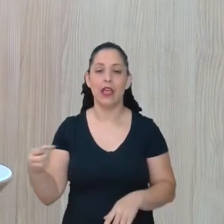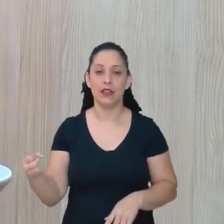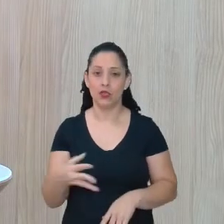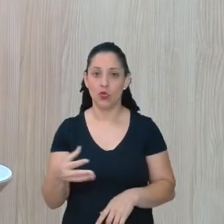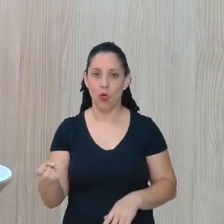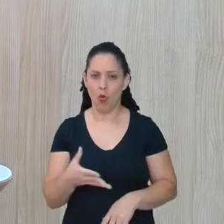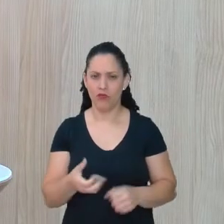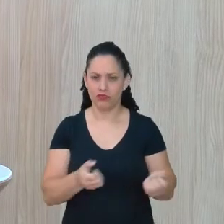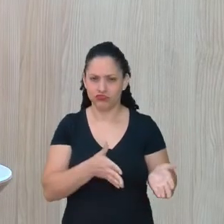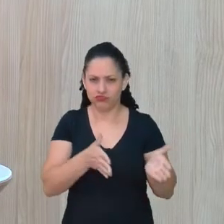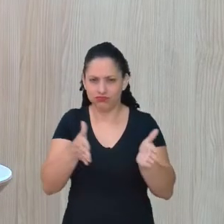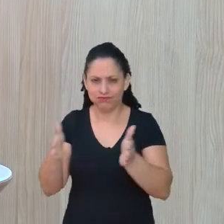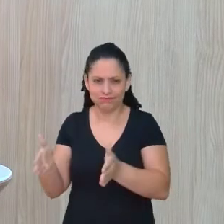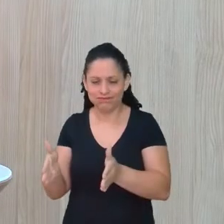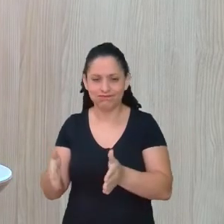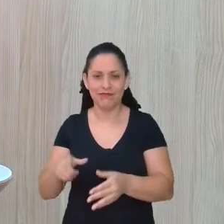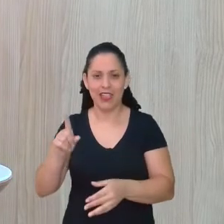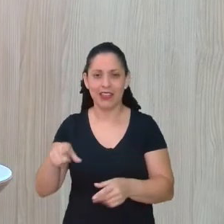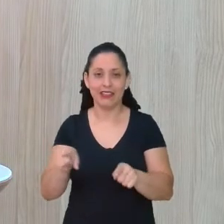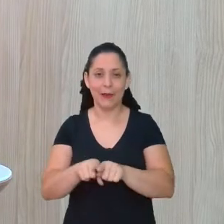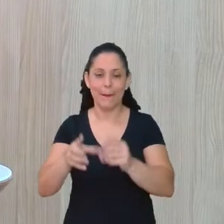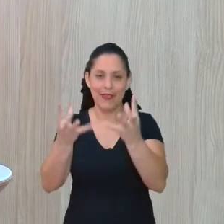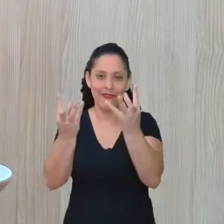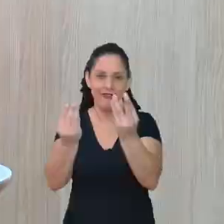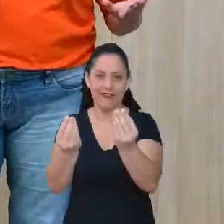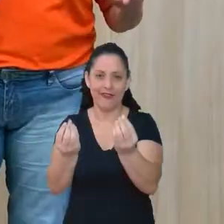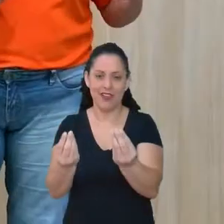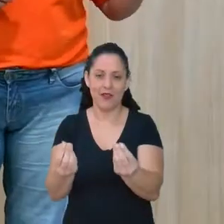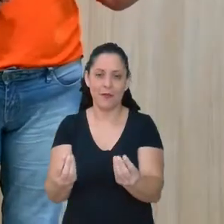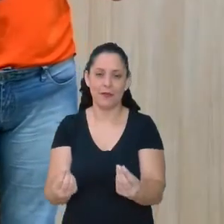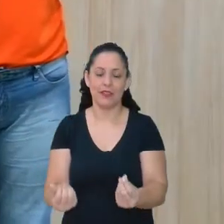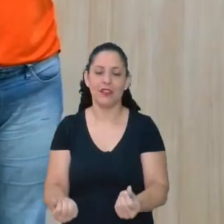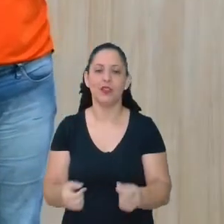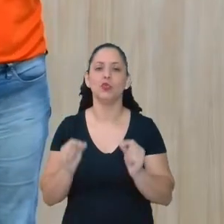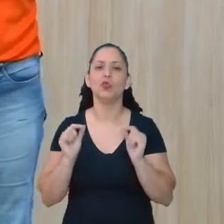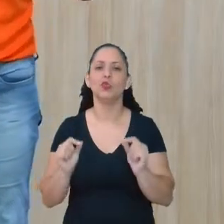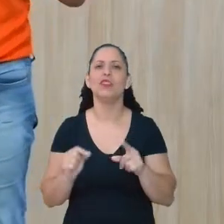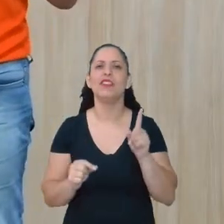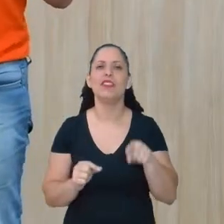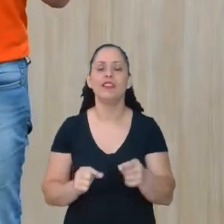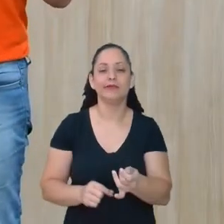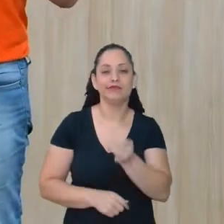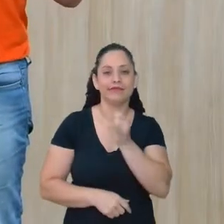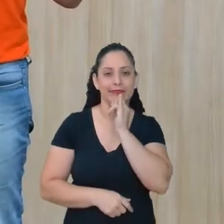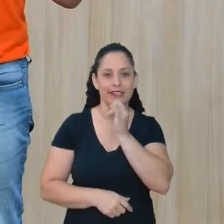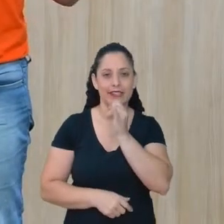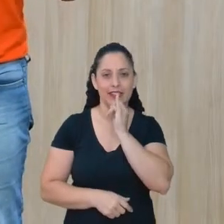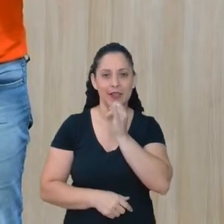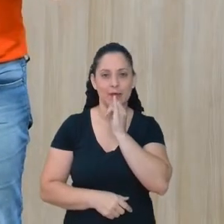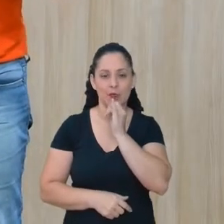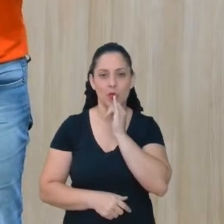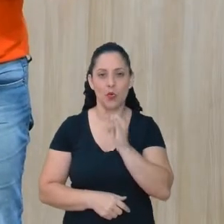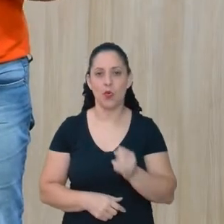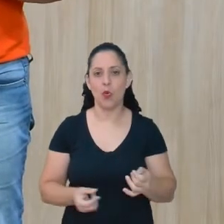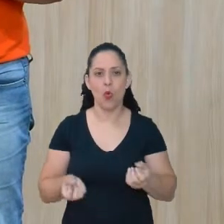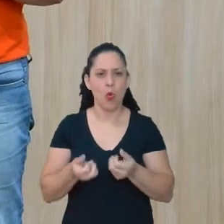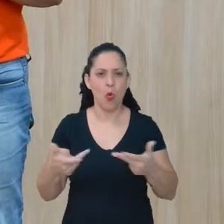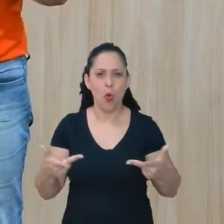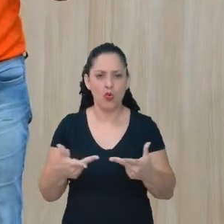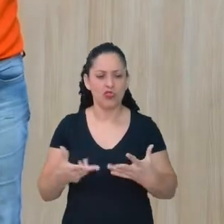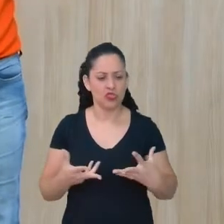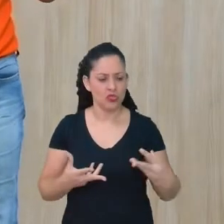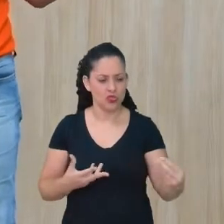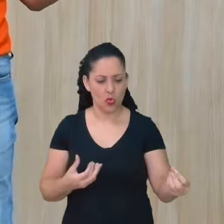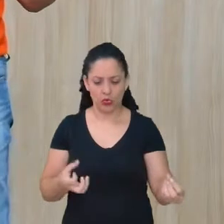Ela é fragmentada. Então, ele é um teatro o que é essa fragmentação? Pode ser, por exemplo, partes soltas de